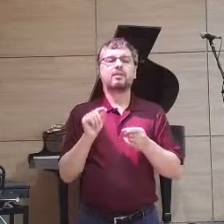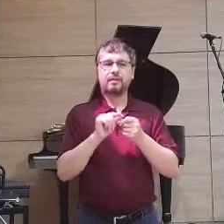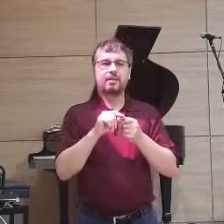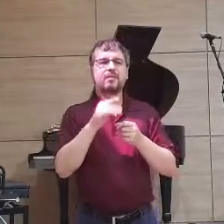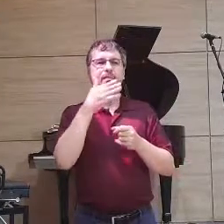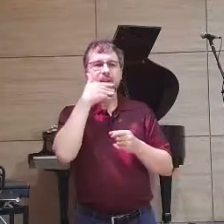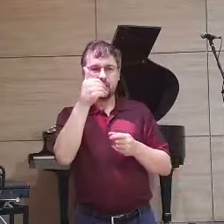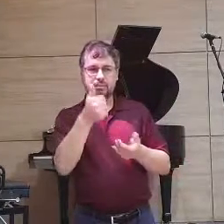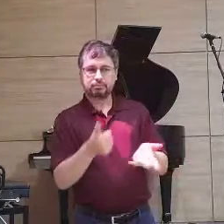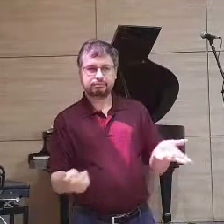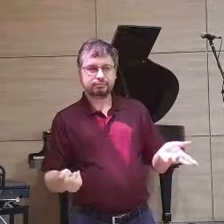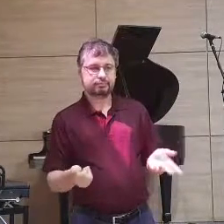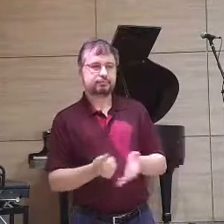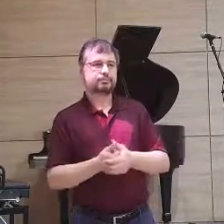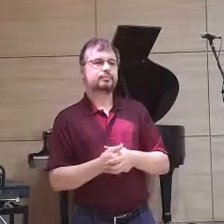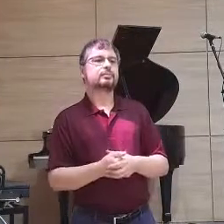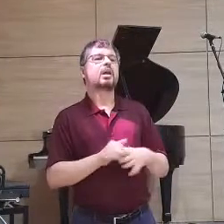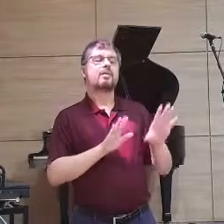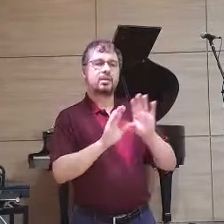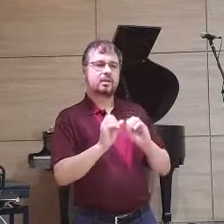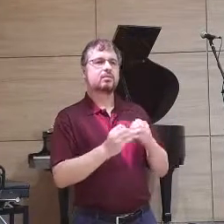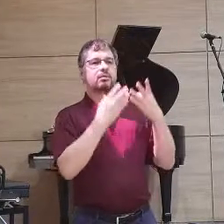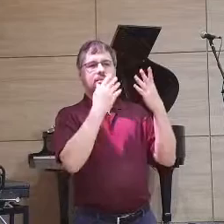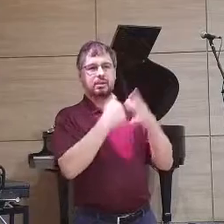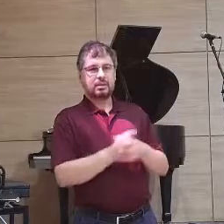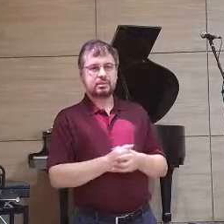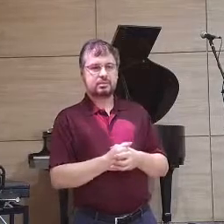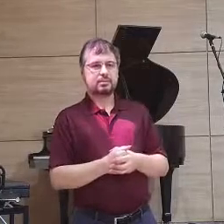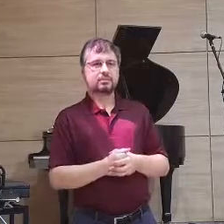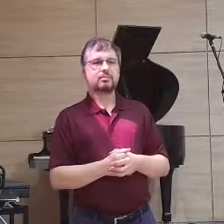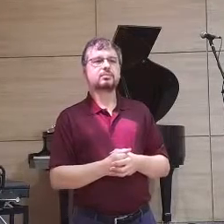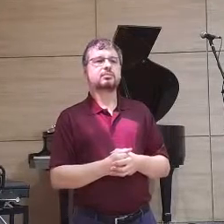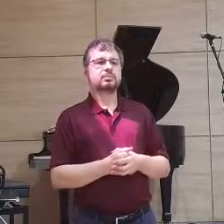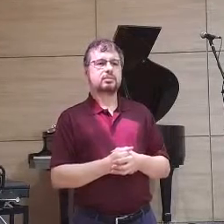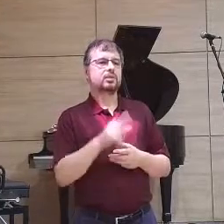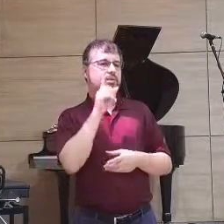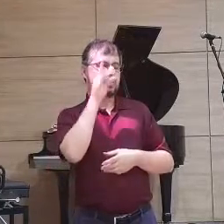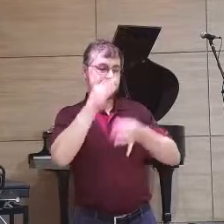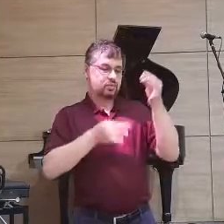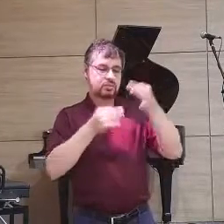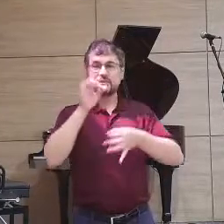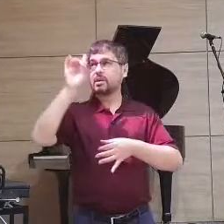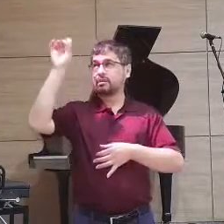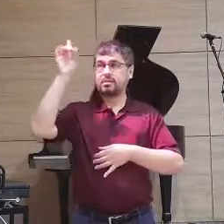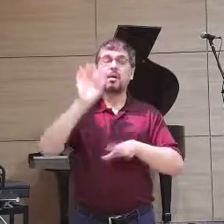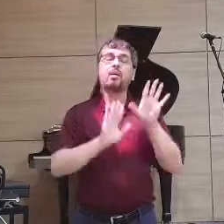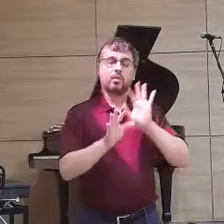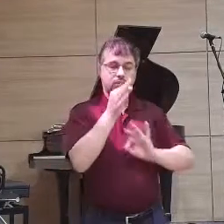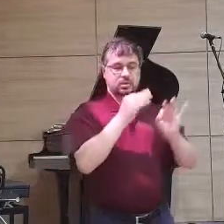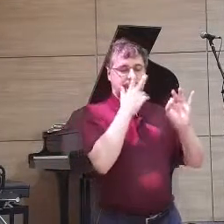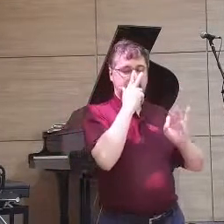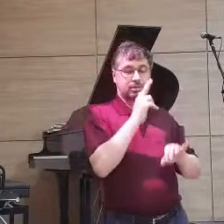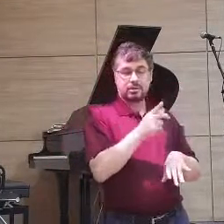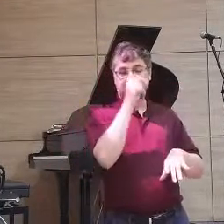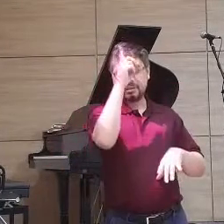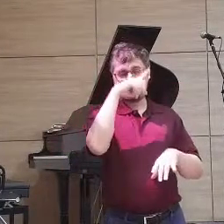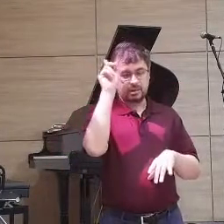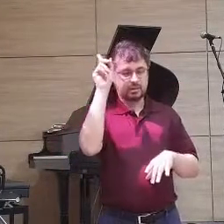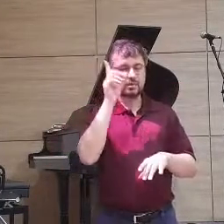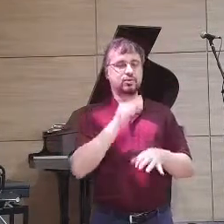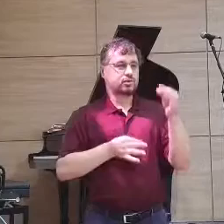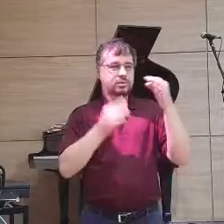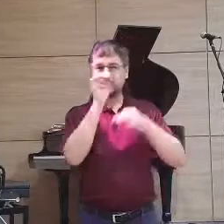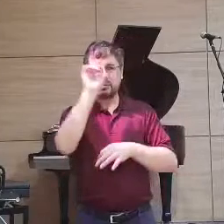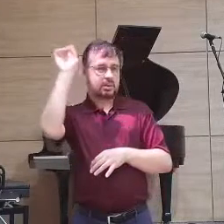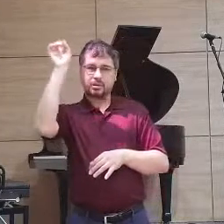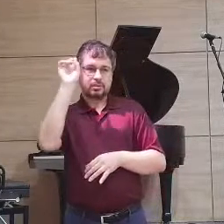e fala para ele fazer melhor Às vezes acontece isso com o crente Claro que não tô dizendo aqui que o juiz é Deus tá alguns acham que é né mas não tô dizendo que que o